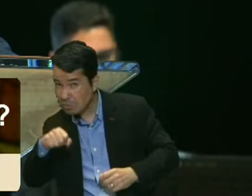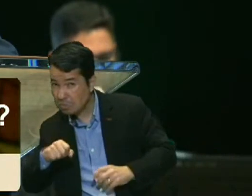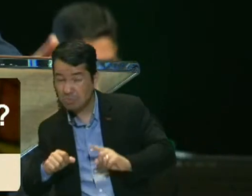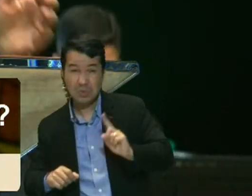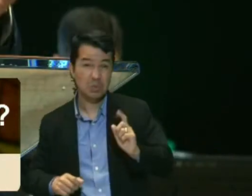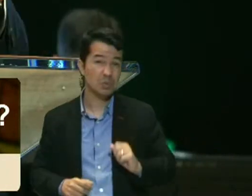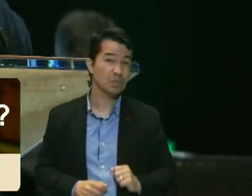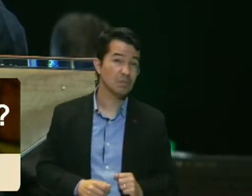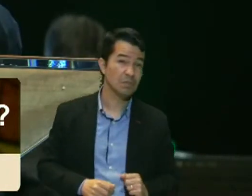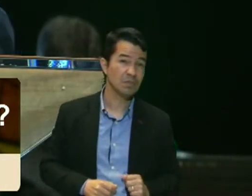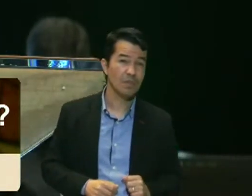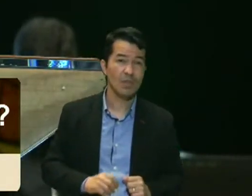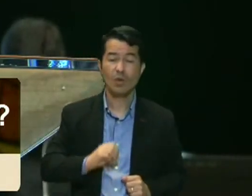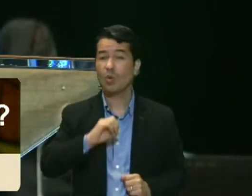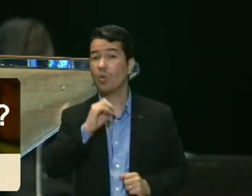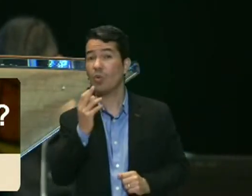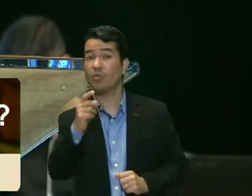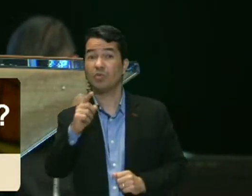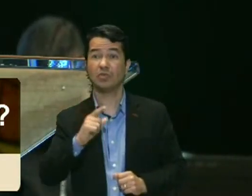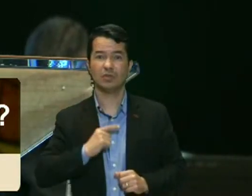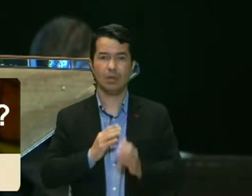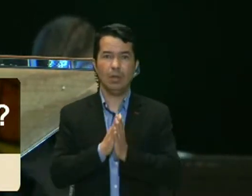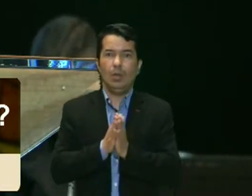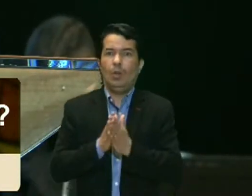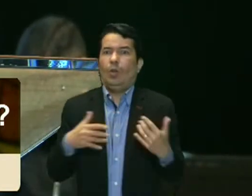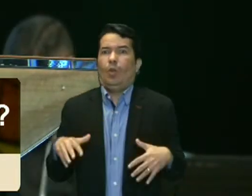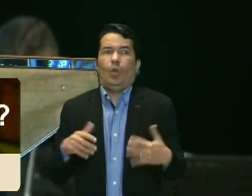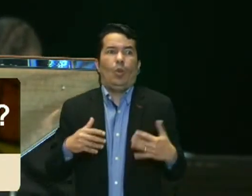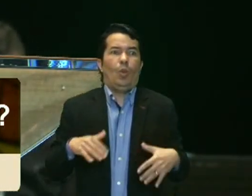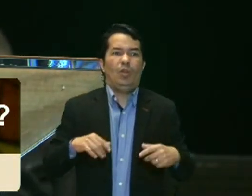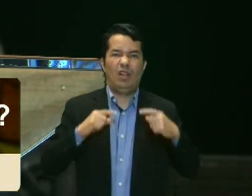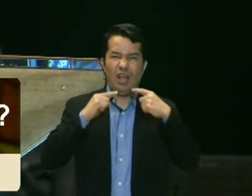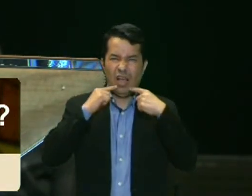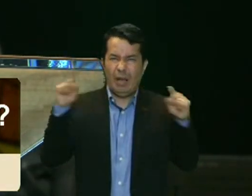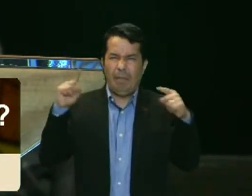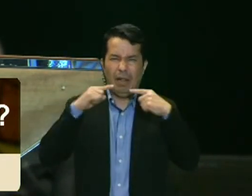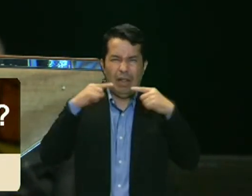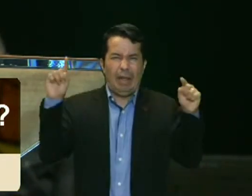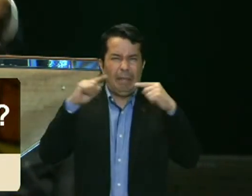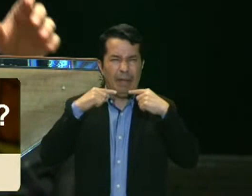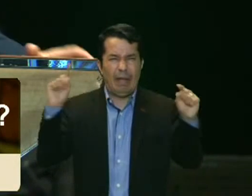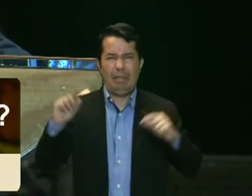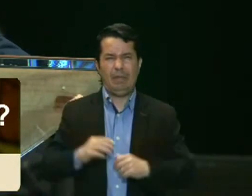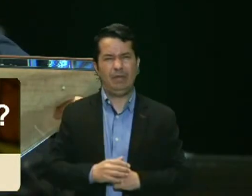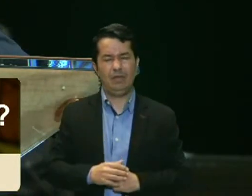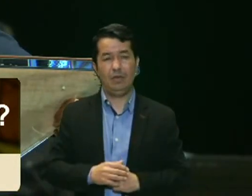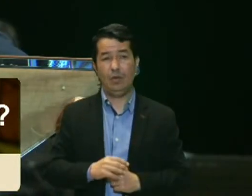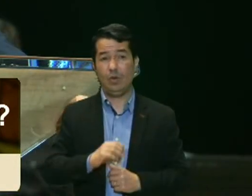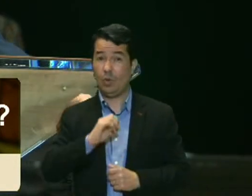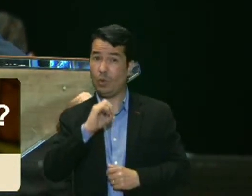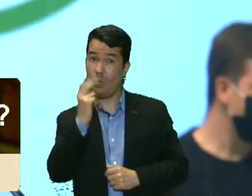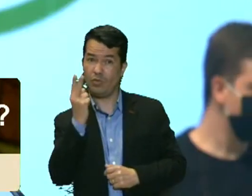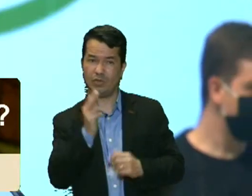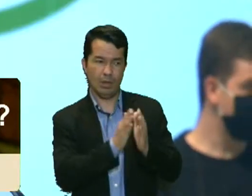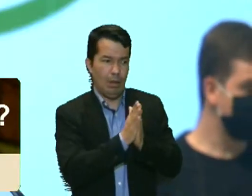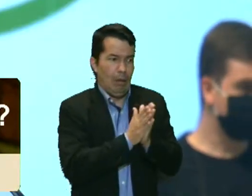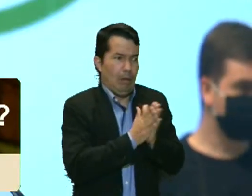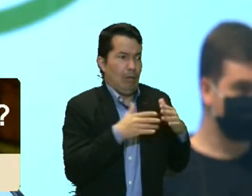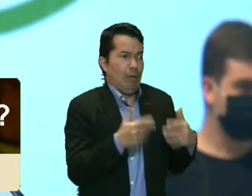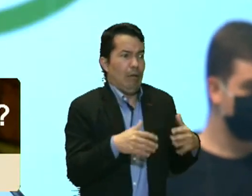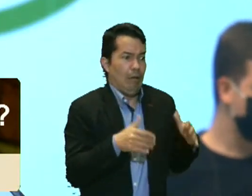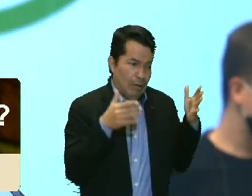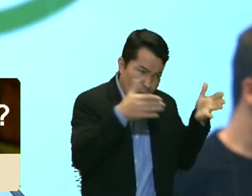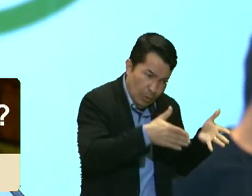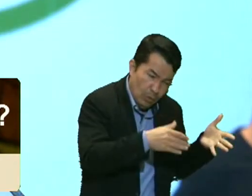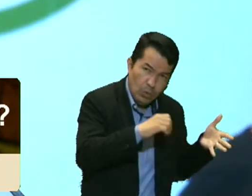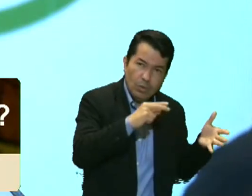Em vez de dar mais ênfase à ansiedade, você tem investido mais tempo em entregar-se em oração, buscando